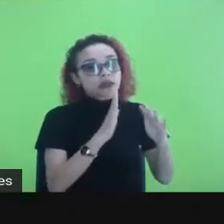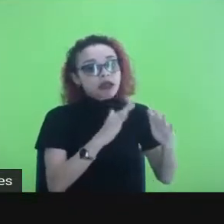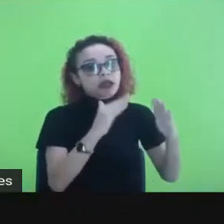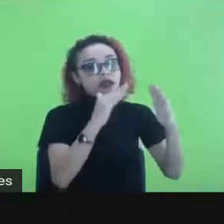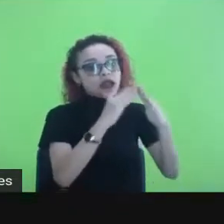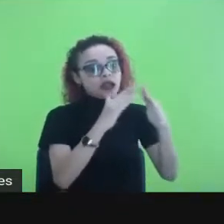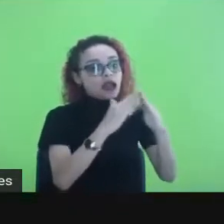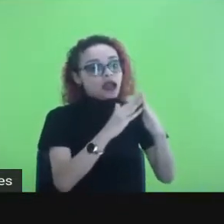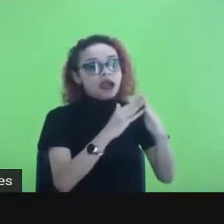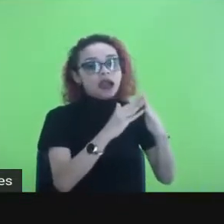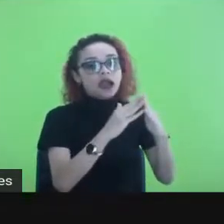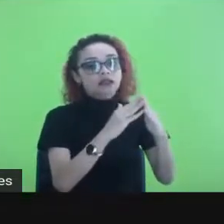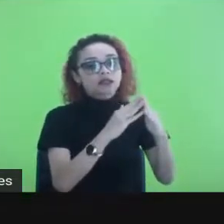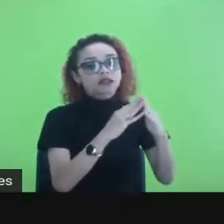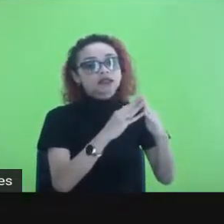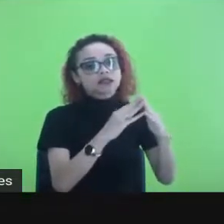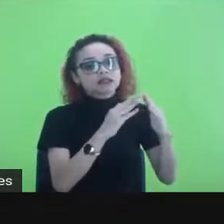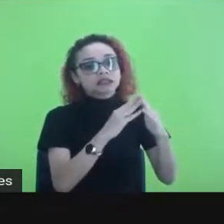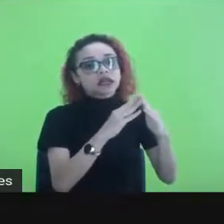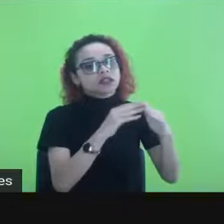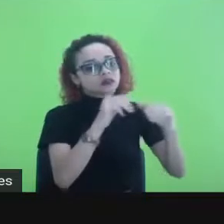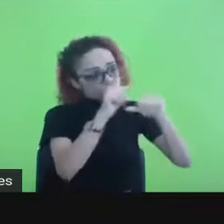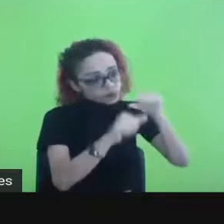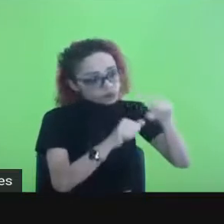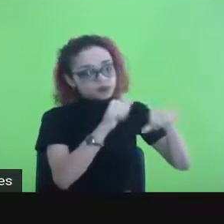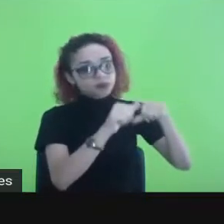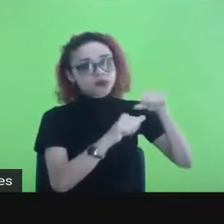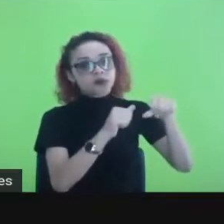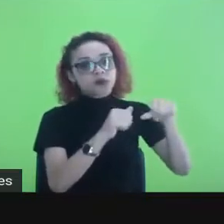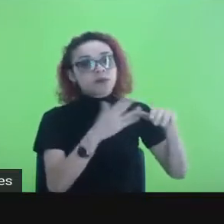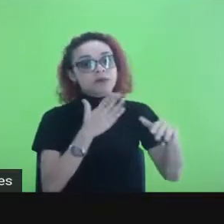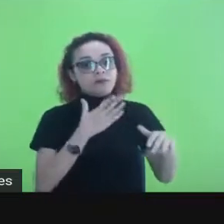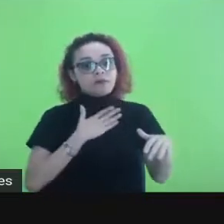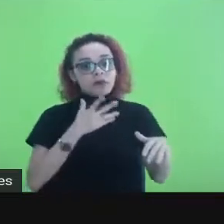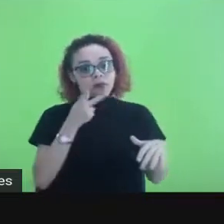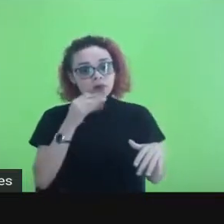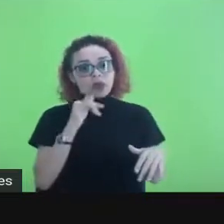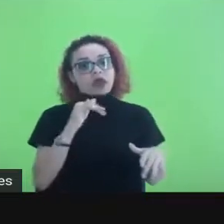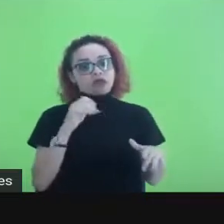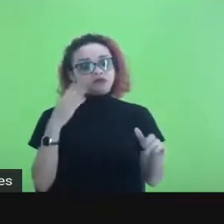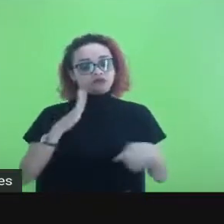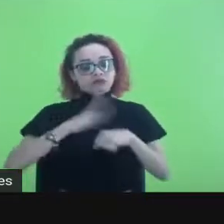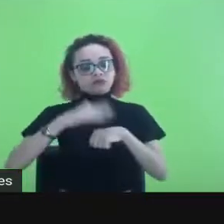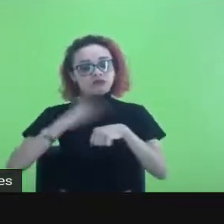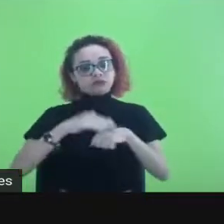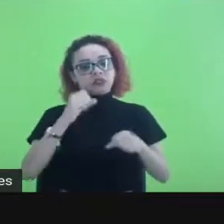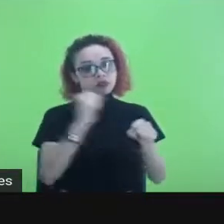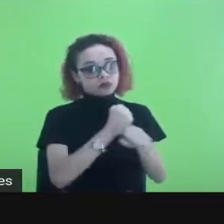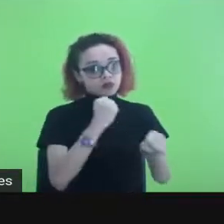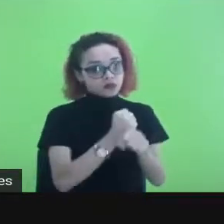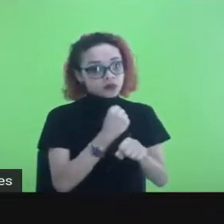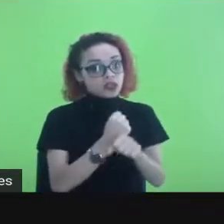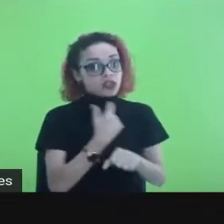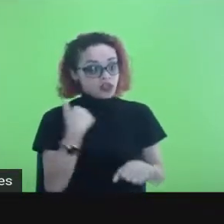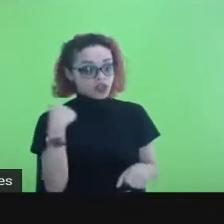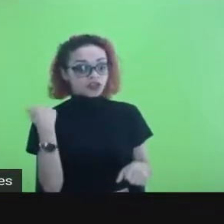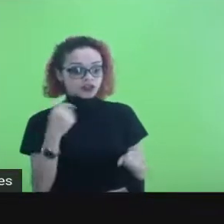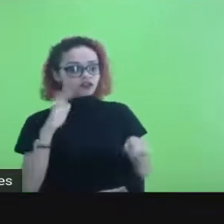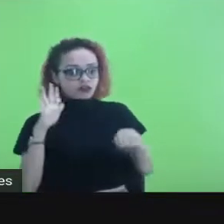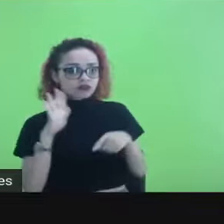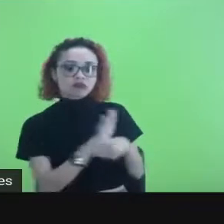muitos períodos de modificações, que meu pai mesmo construiu e que nós, enquanto família, também ajudamos a